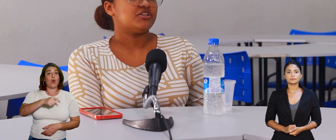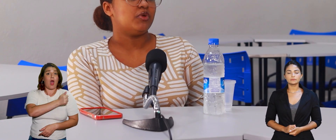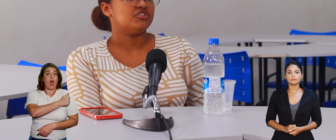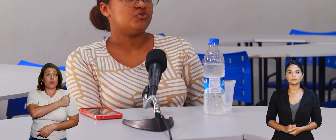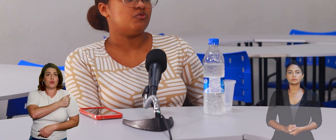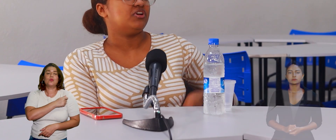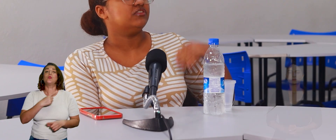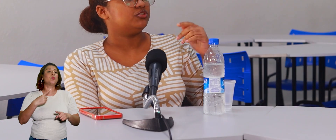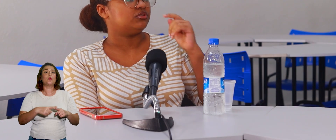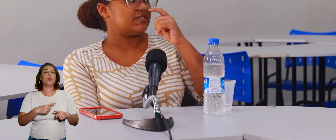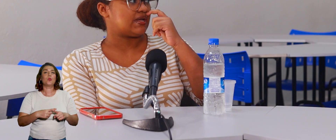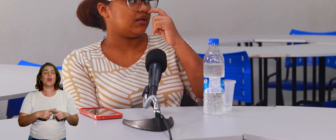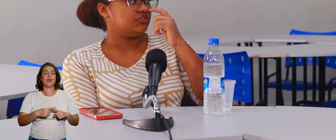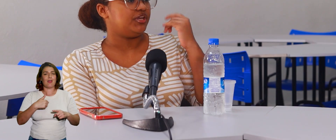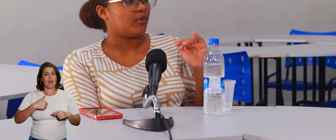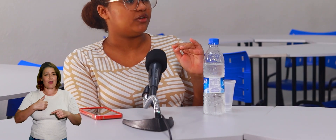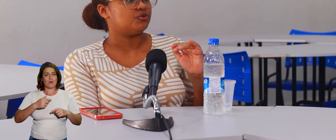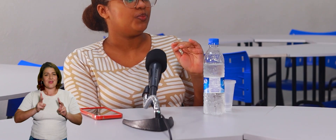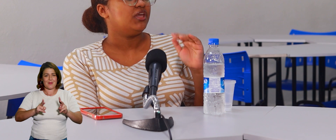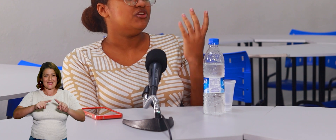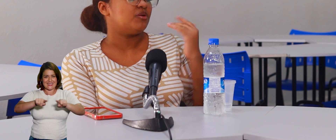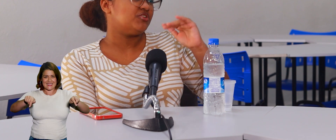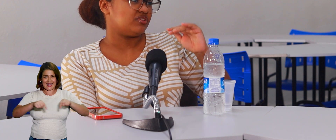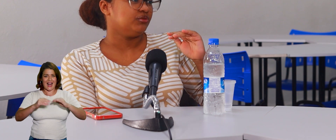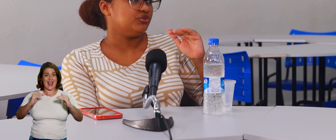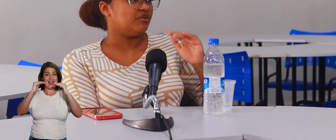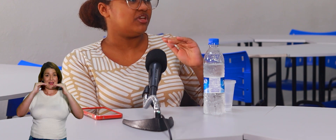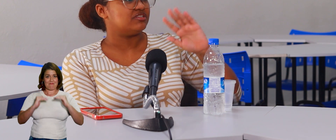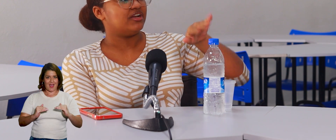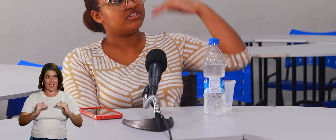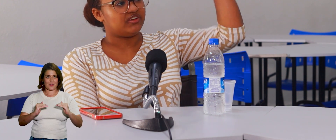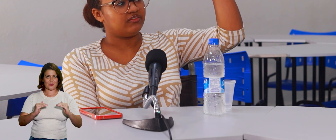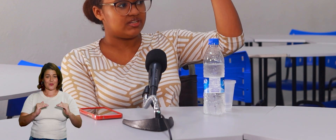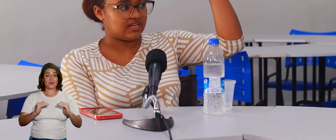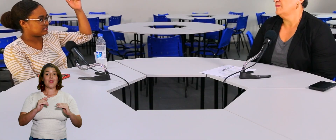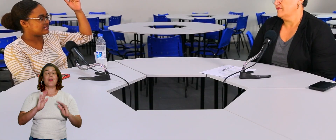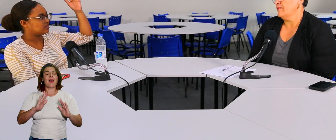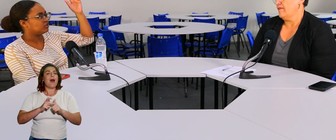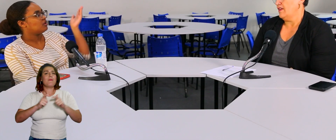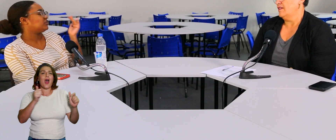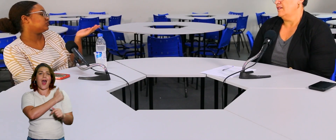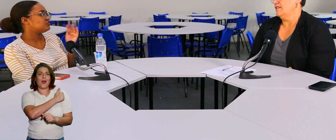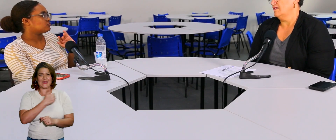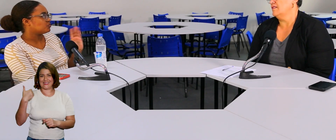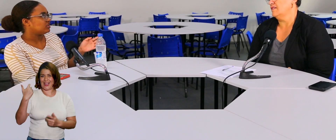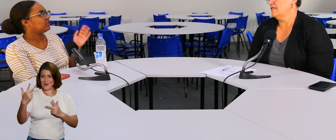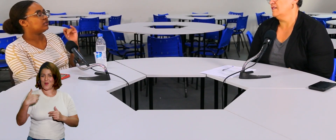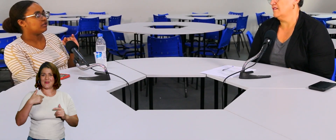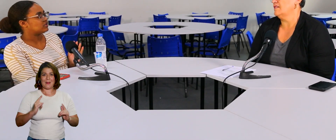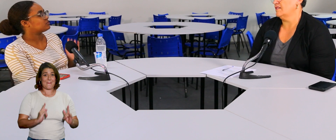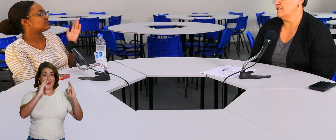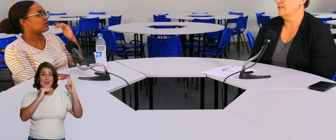Até porque geralmente eu ficava nas salas embaixo. E geralmente os alunos da minha idade já ficavam nas salas lá em cima. Mas todos